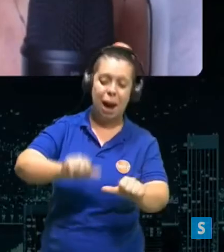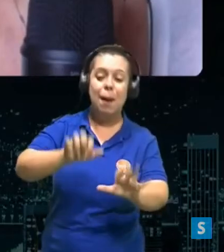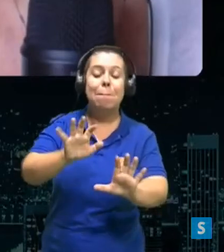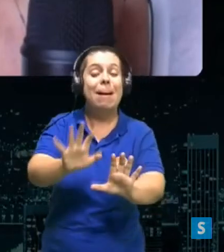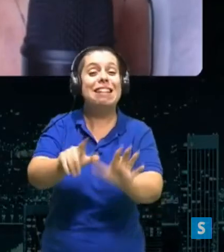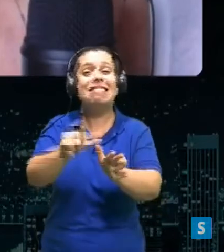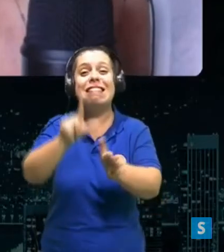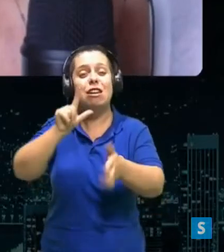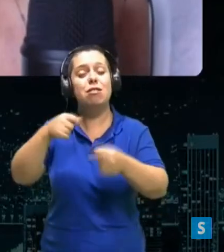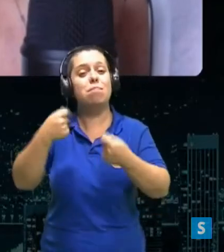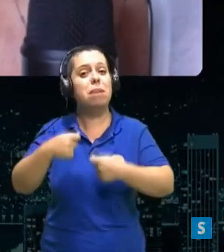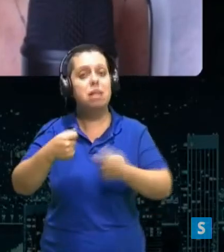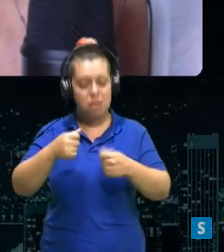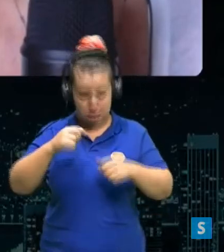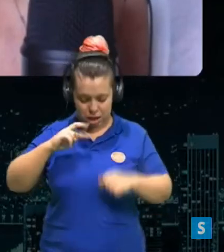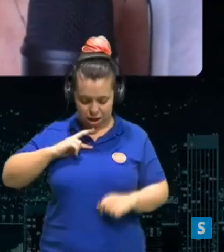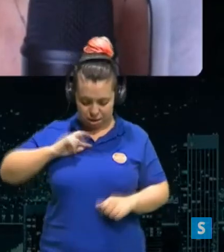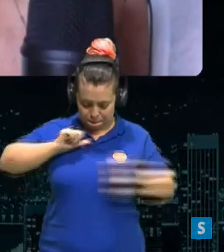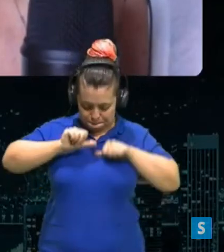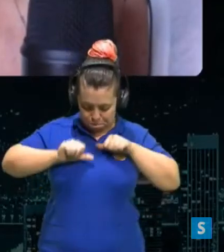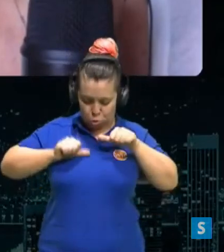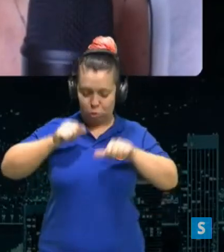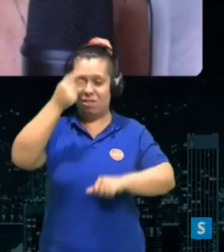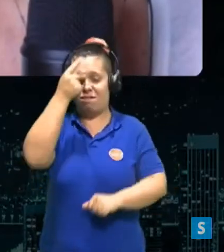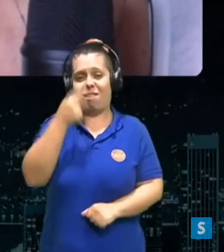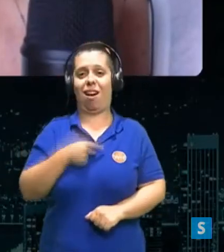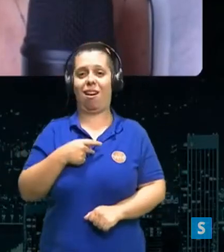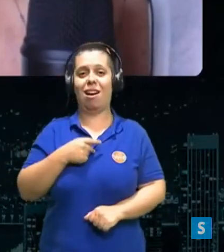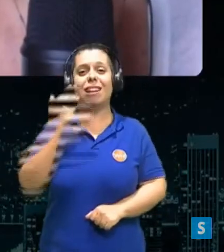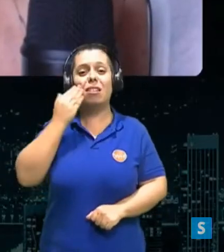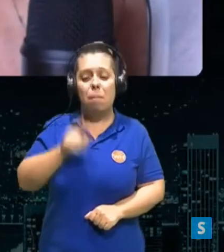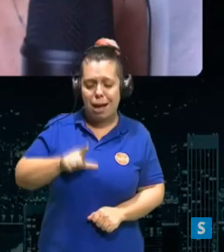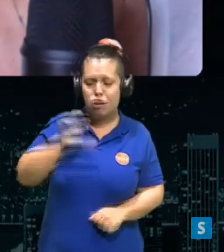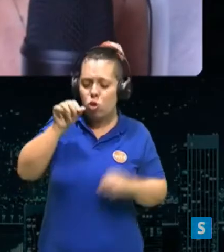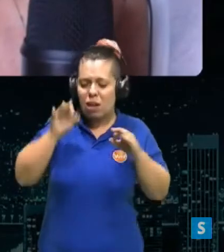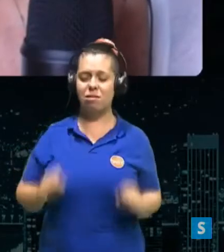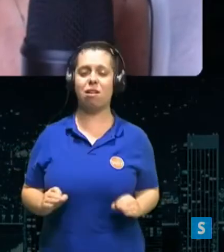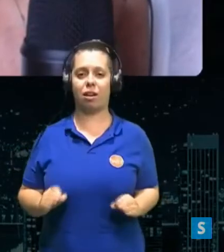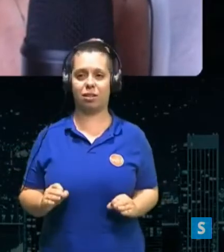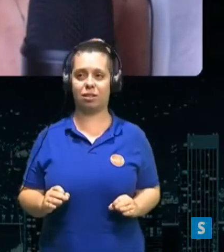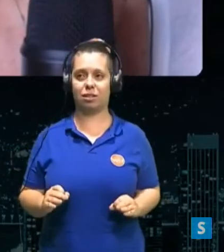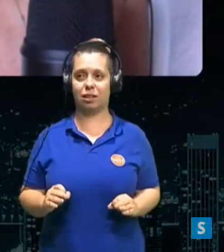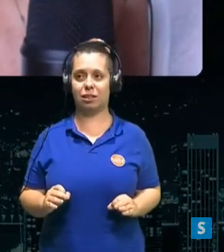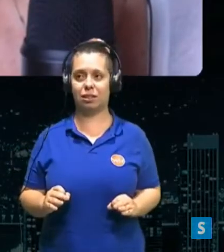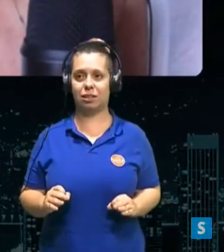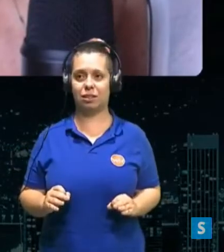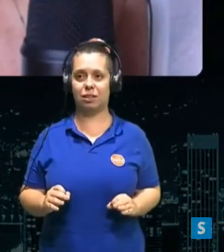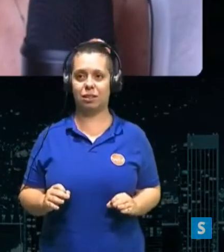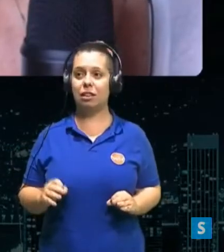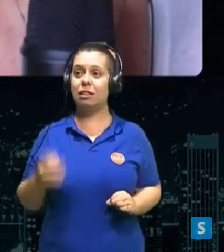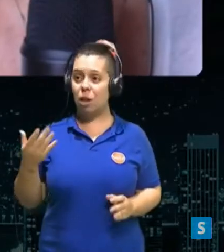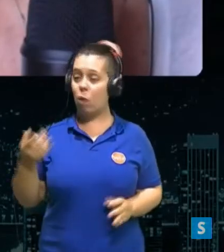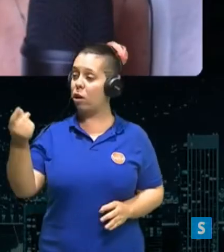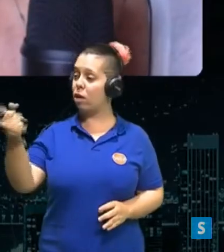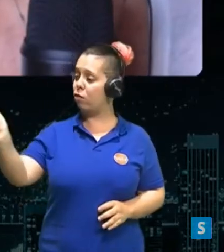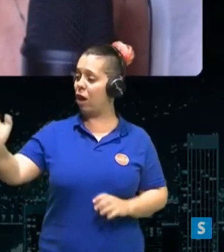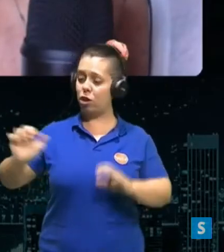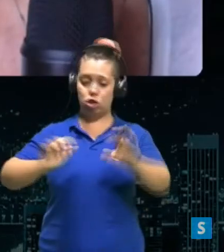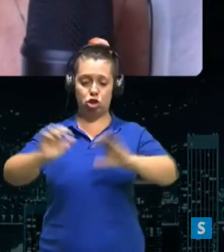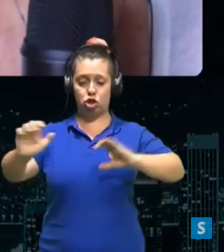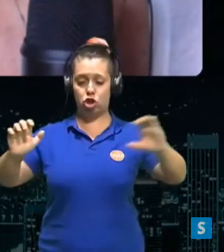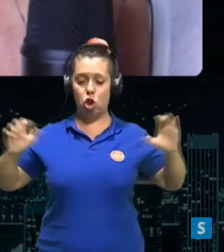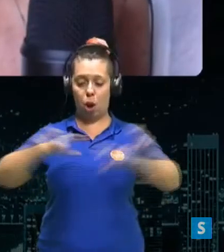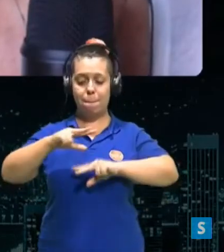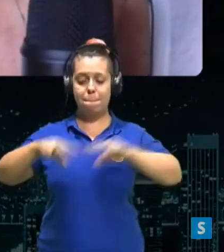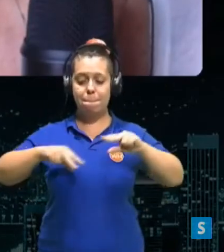mesmo para você saber que você tá fazendo a escolha certa então a gente tá dando um presente aos nossos investidores a nossa